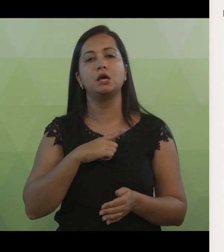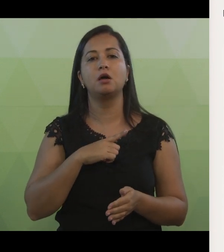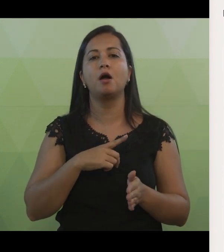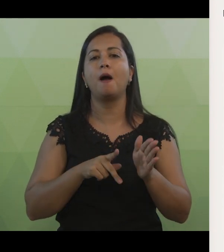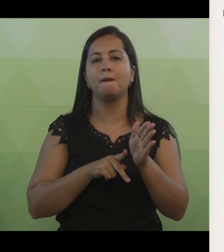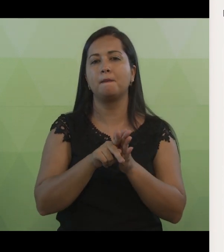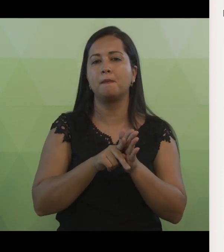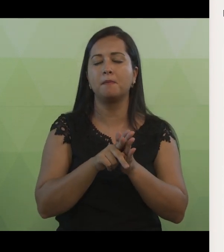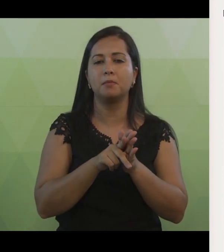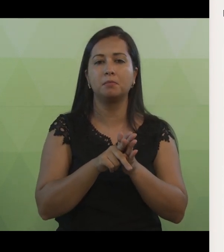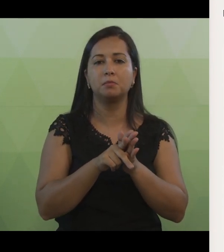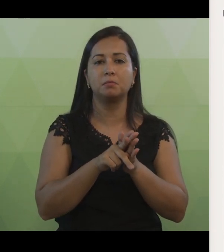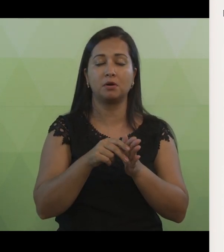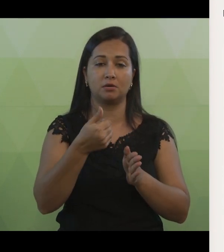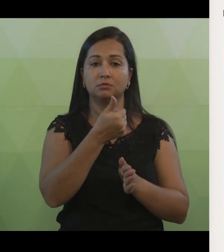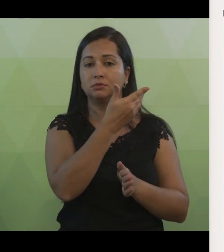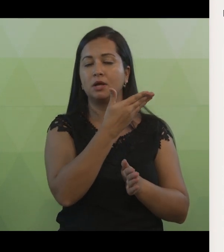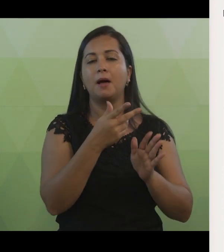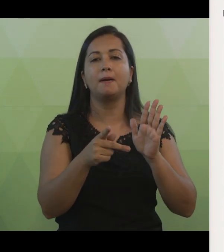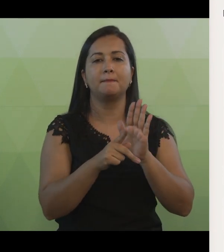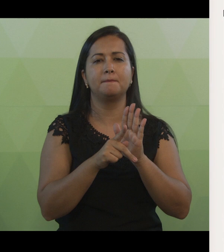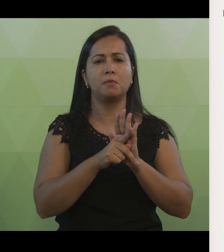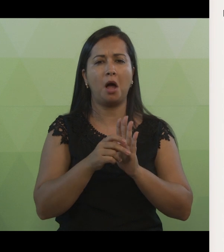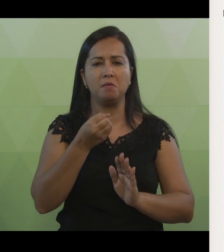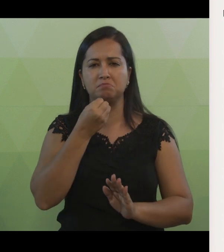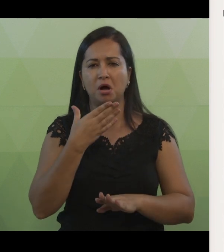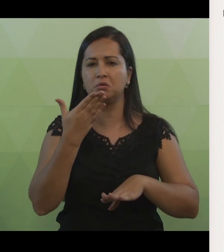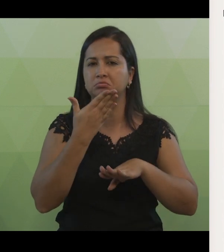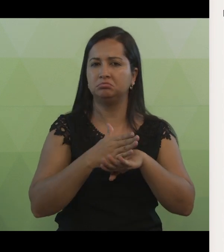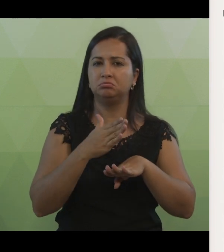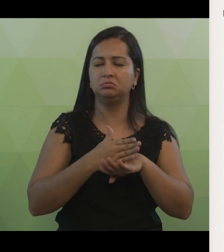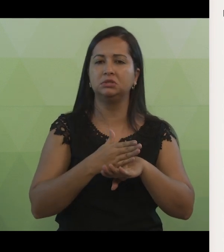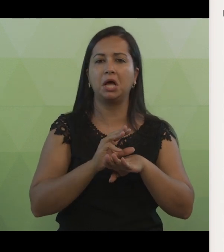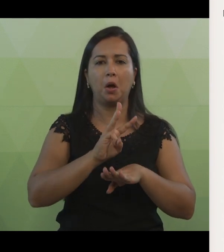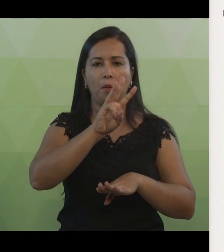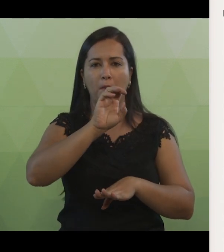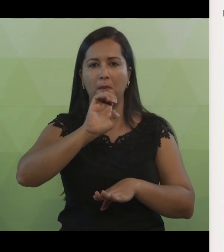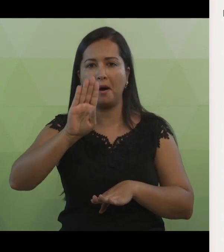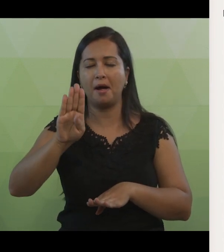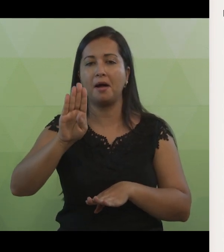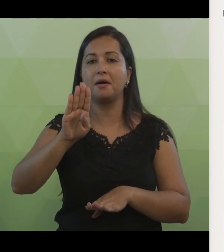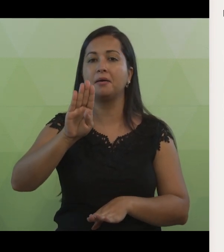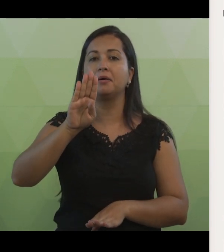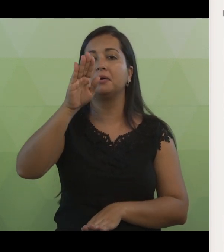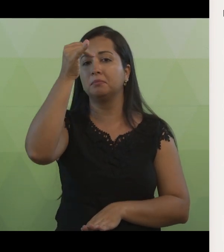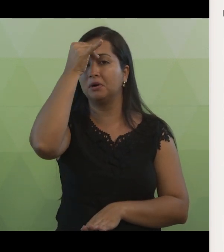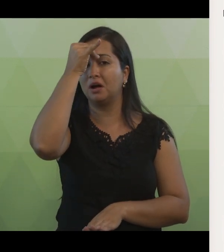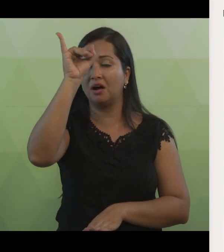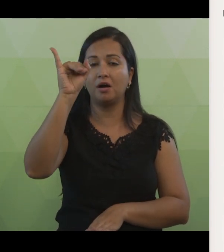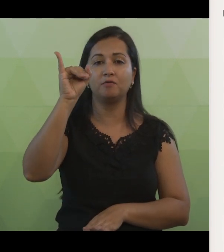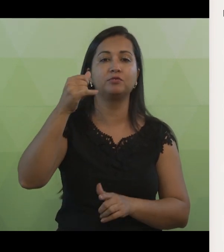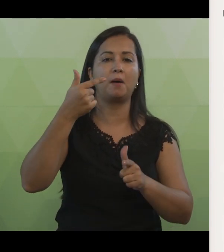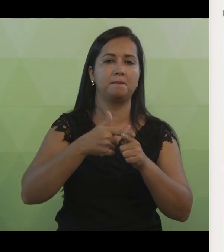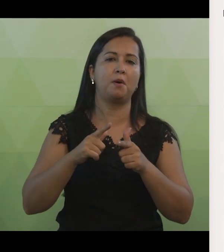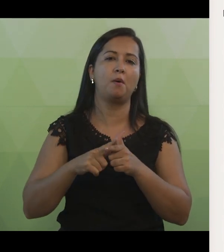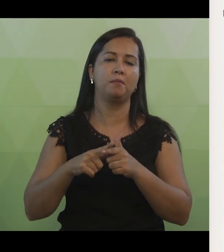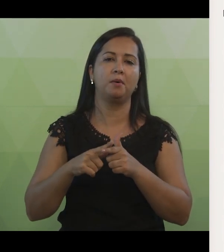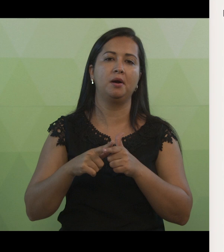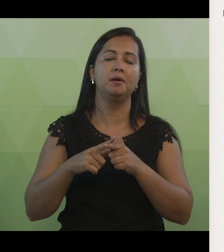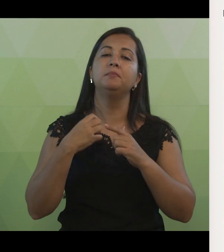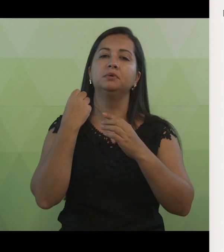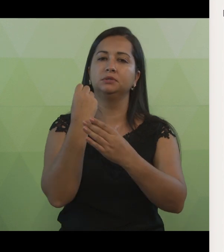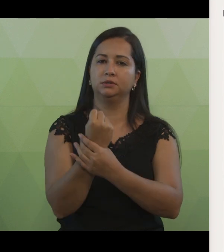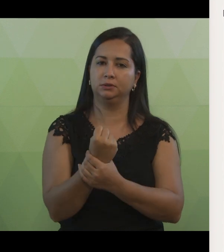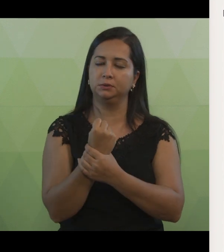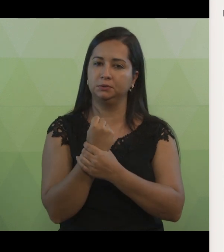em aplicações web. Essa iniciativa sugere boas práticas de desenvolvimento web para evitar os principais problemas de segurança nesse tipo